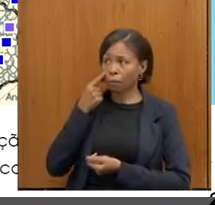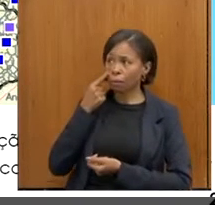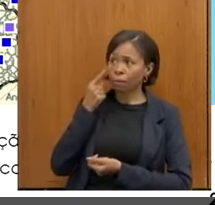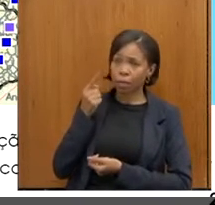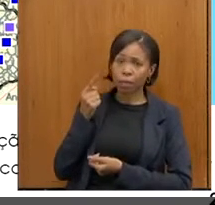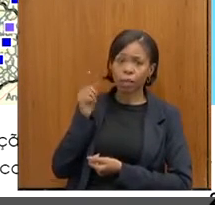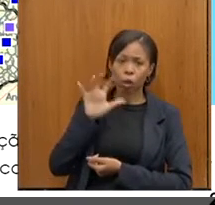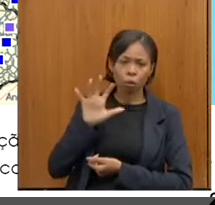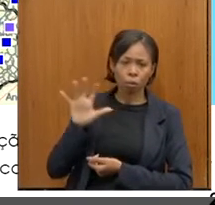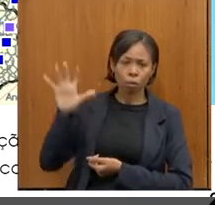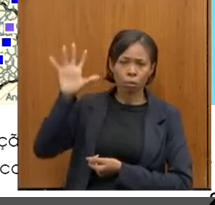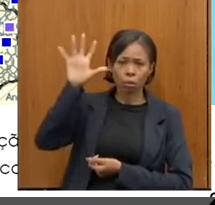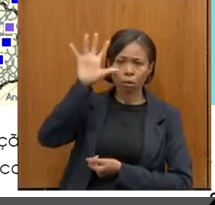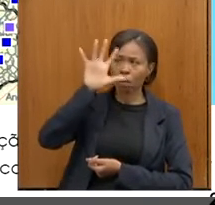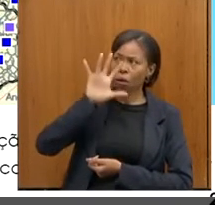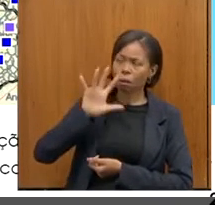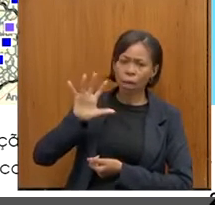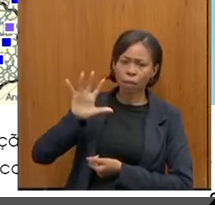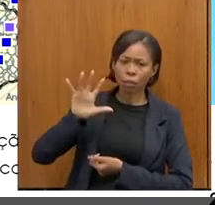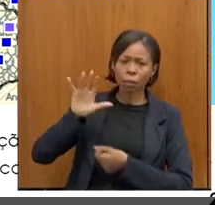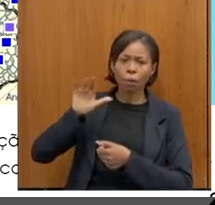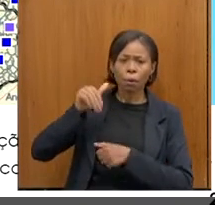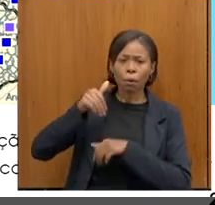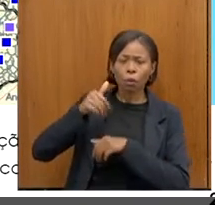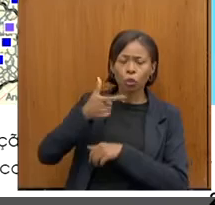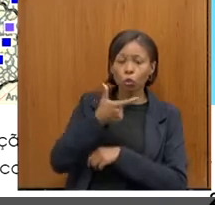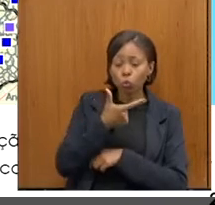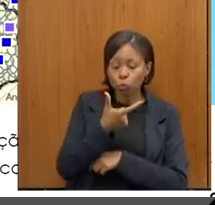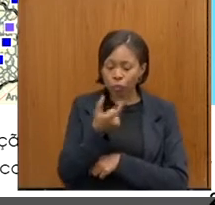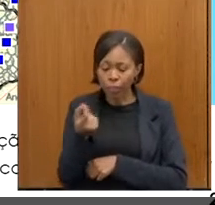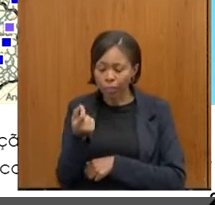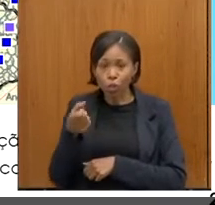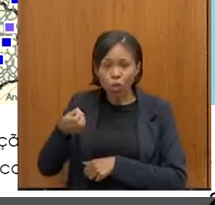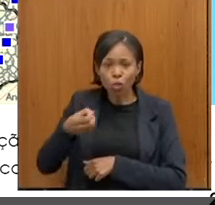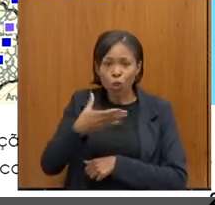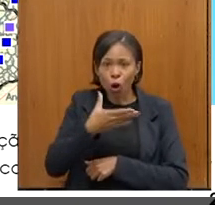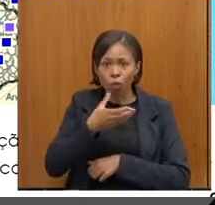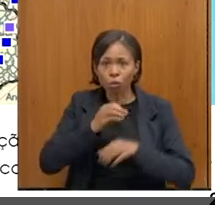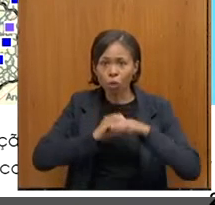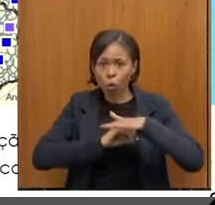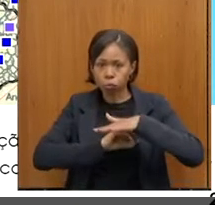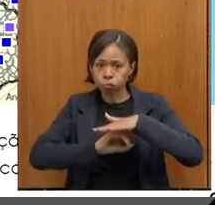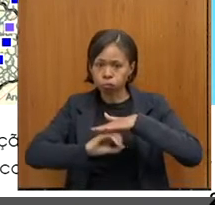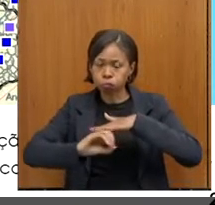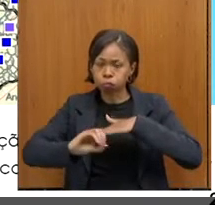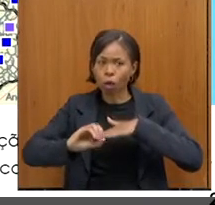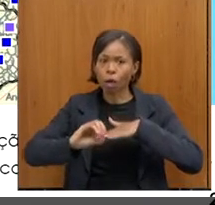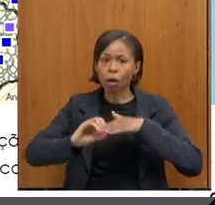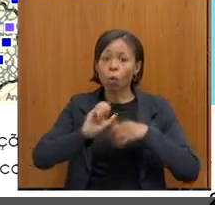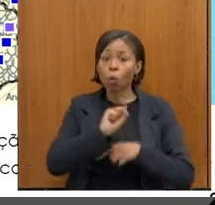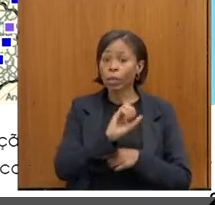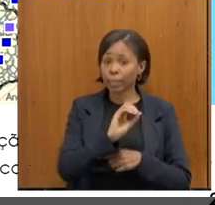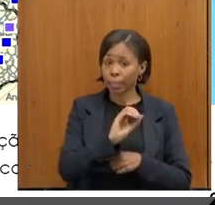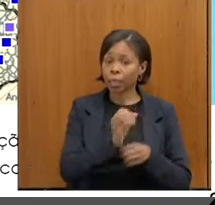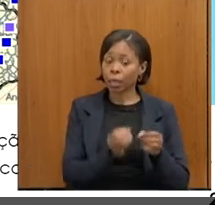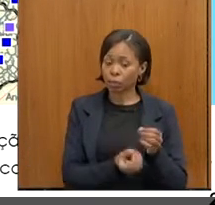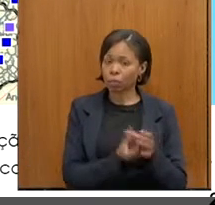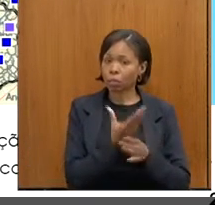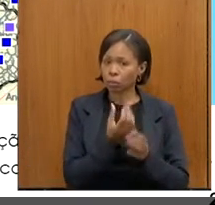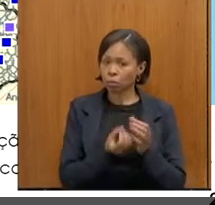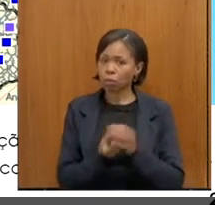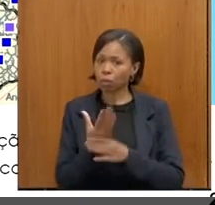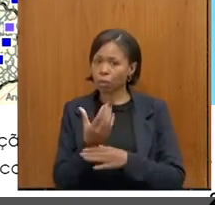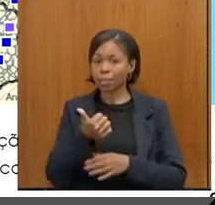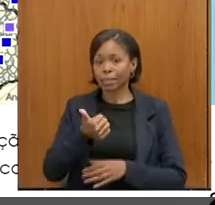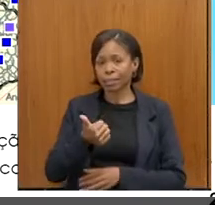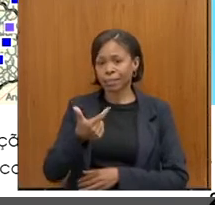esse mapa né são 200 novas subestações 80 já e implantação e 120 com estudos e projetos